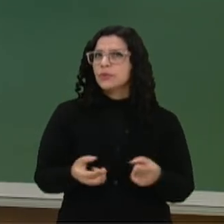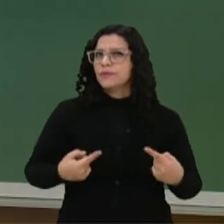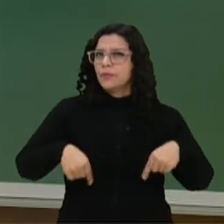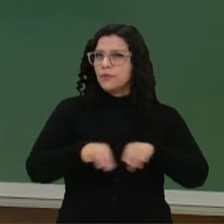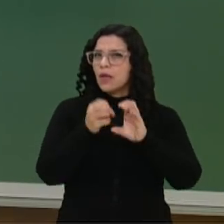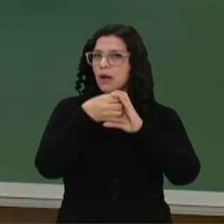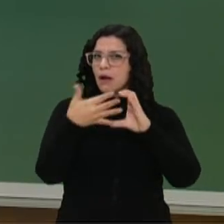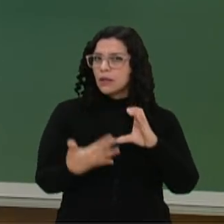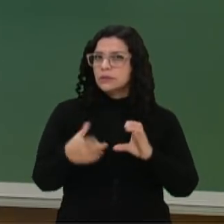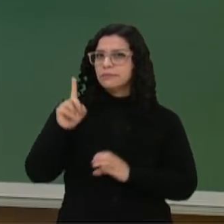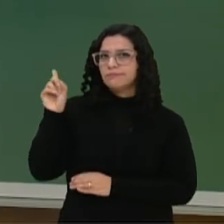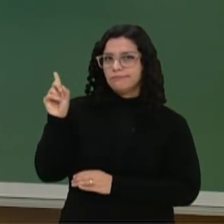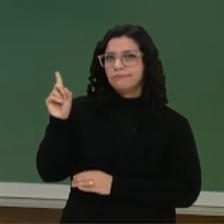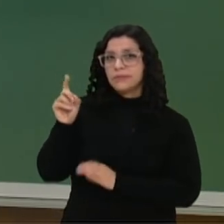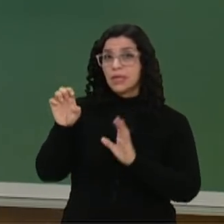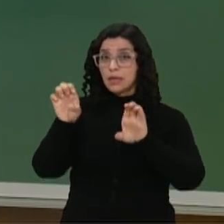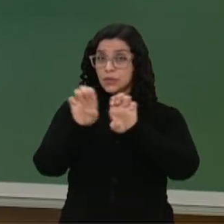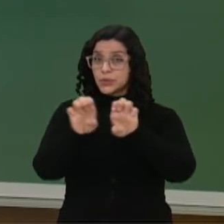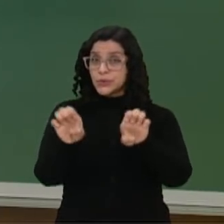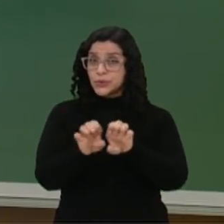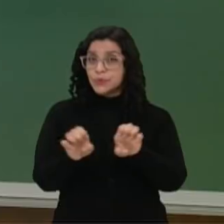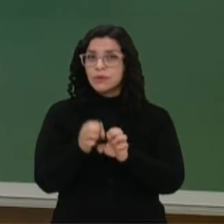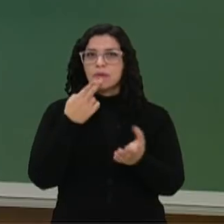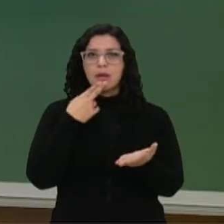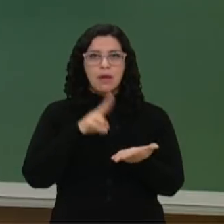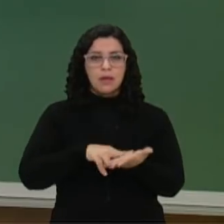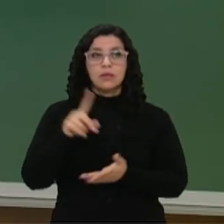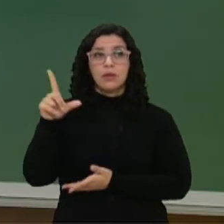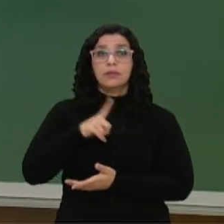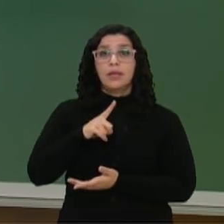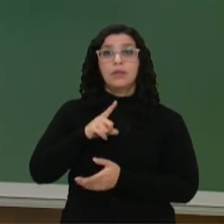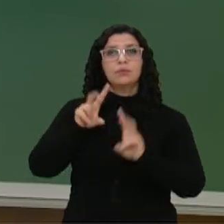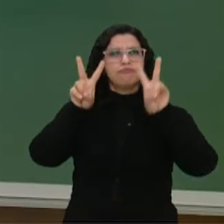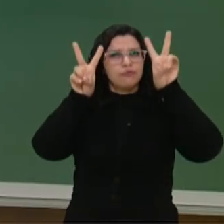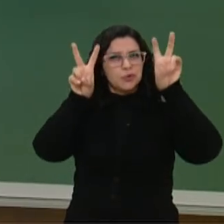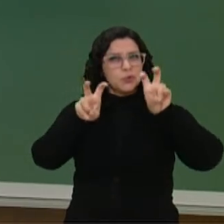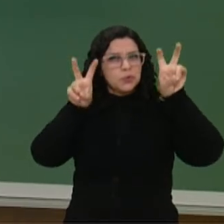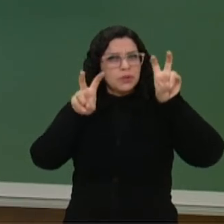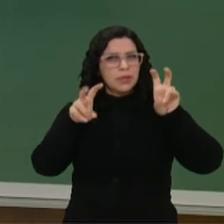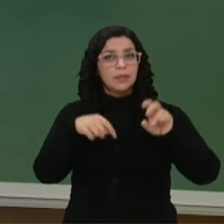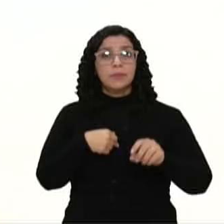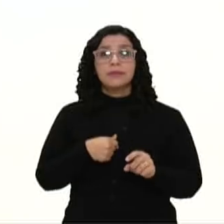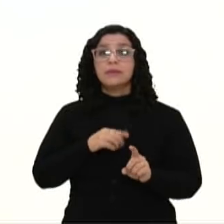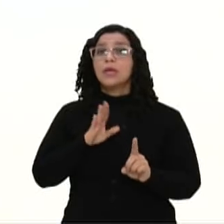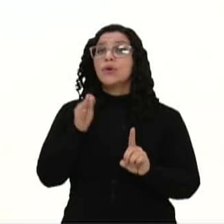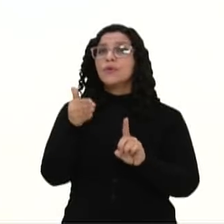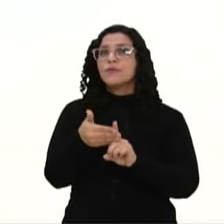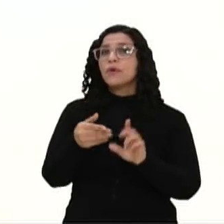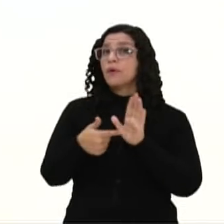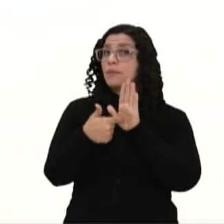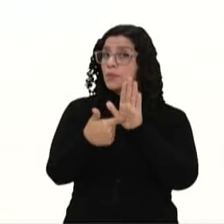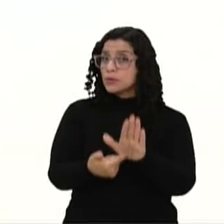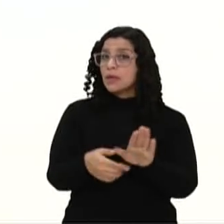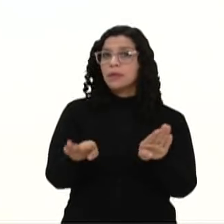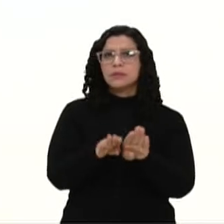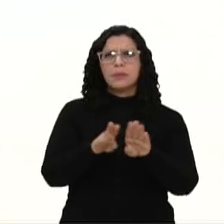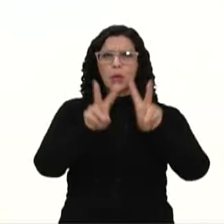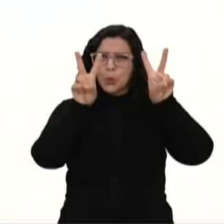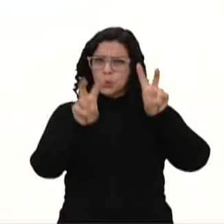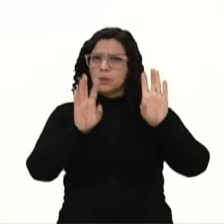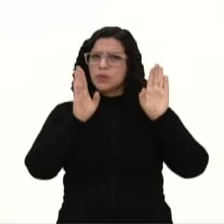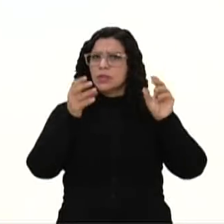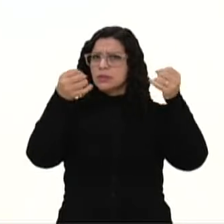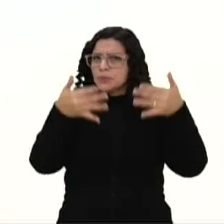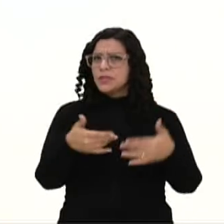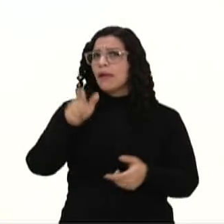as características da estrutura da carta aberta. Nós temos o título, o destinatário é evidenciado logo no título,